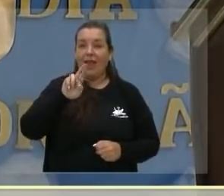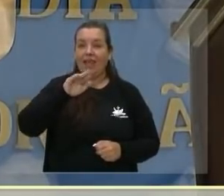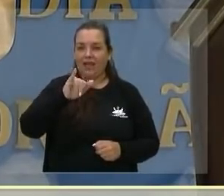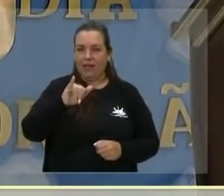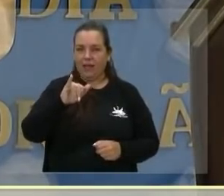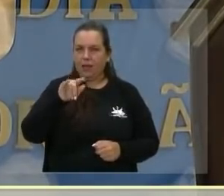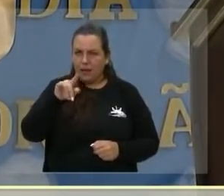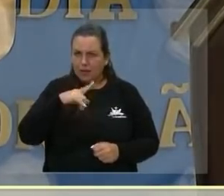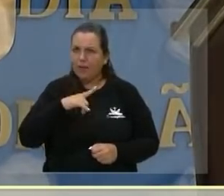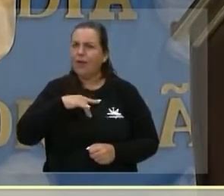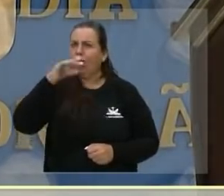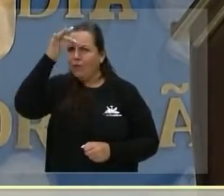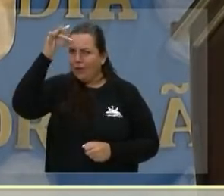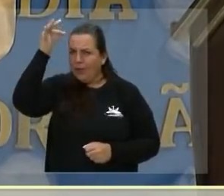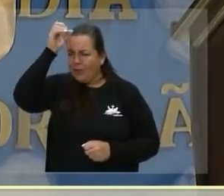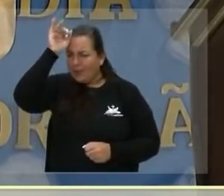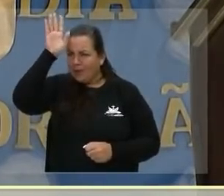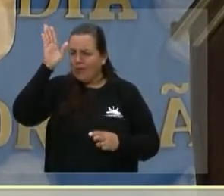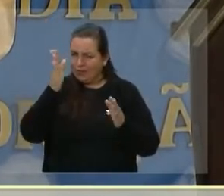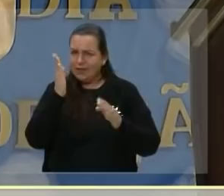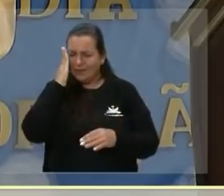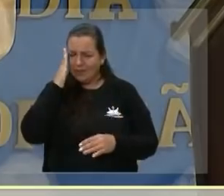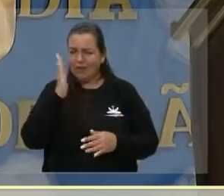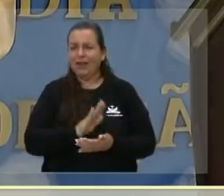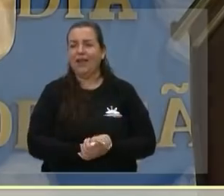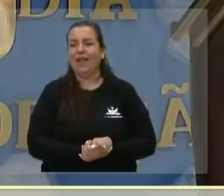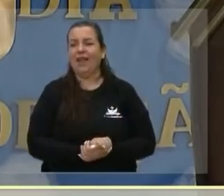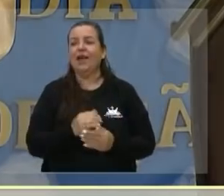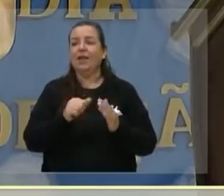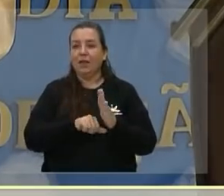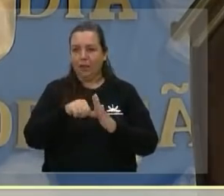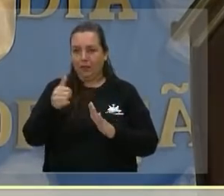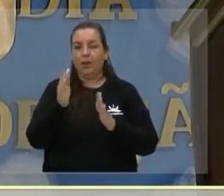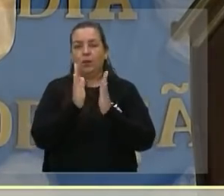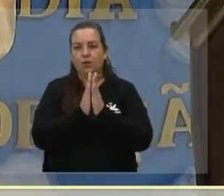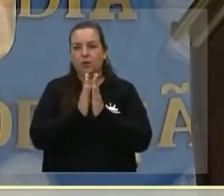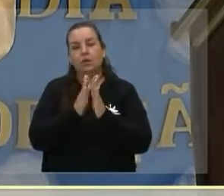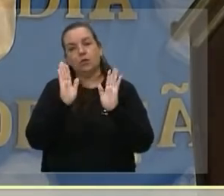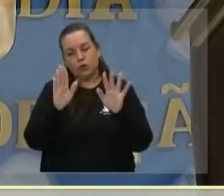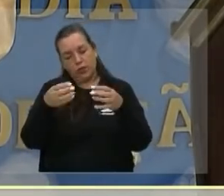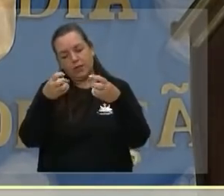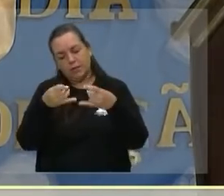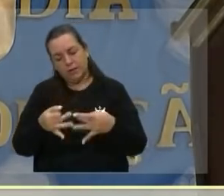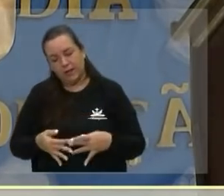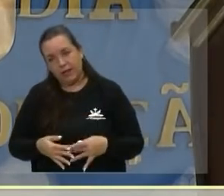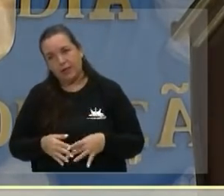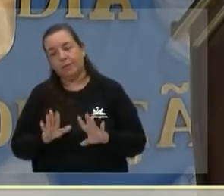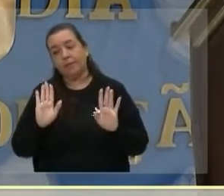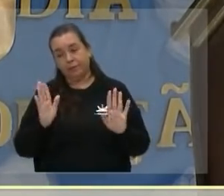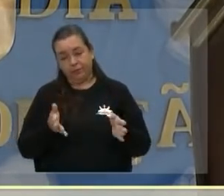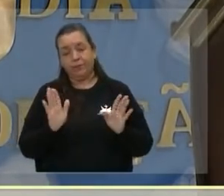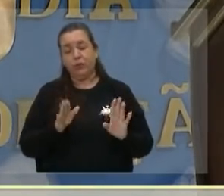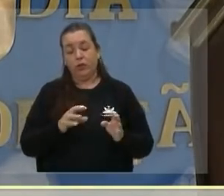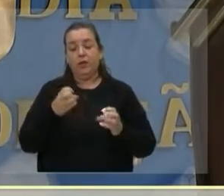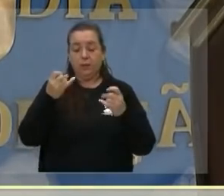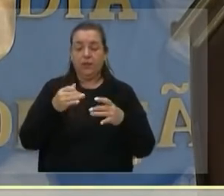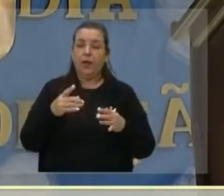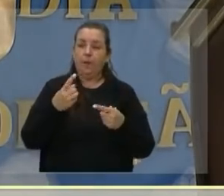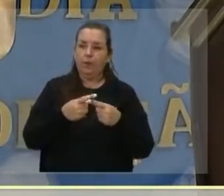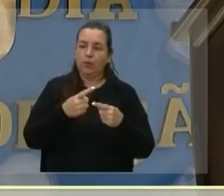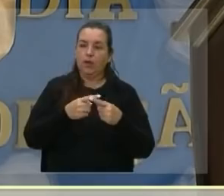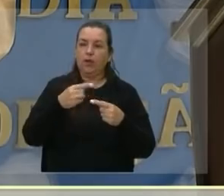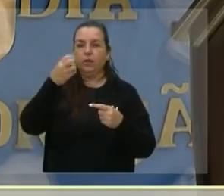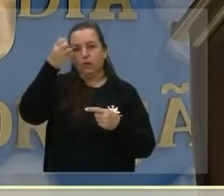disso tanto que a primeira oração eu já expliquei porque quinta-feira que não será diferente na quinta próxima